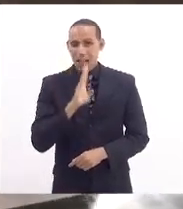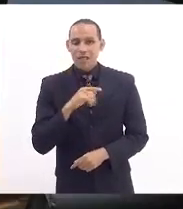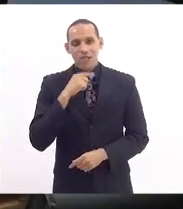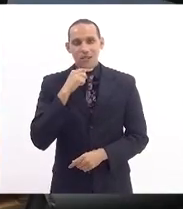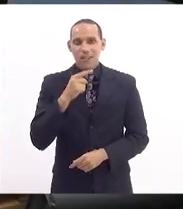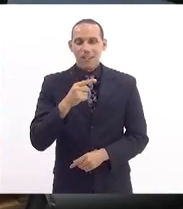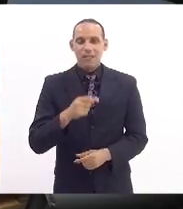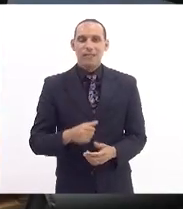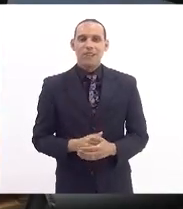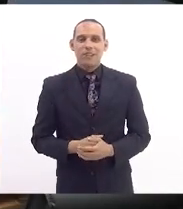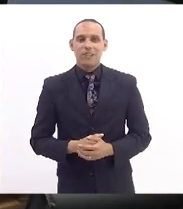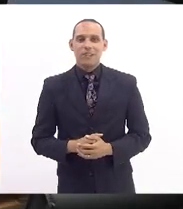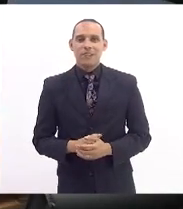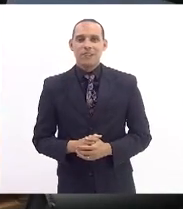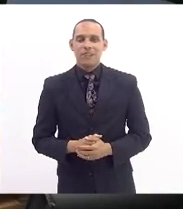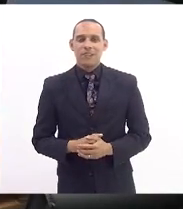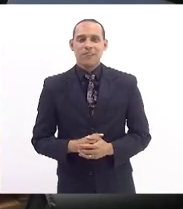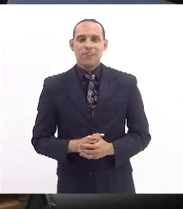gratuidade